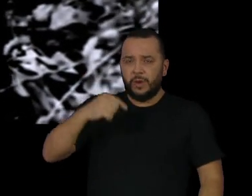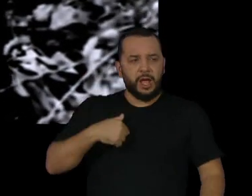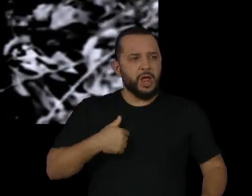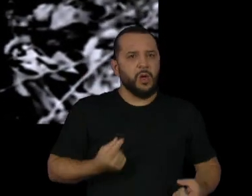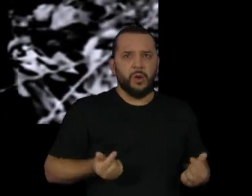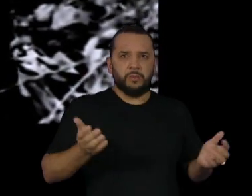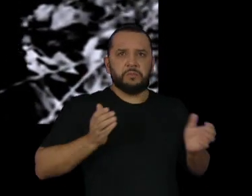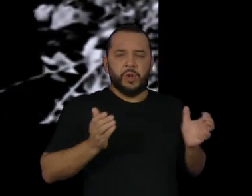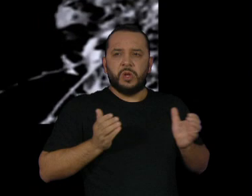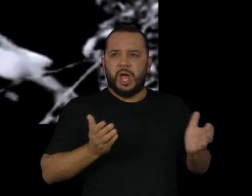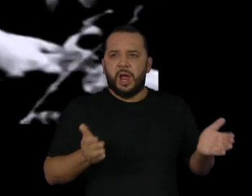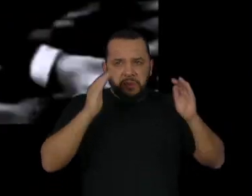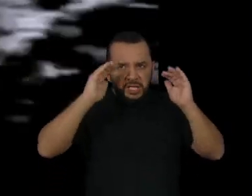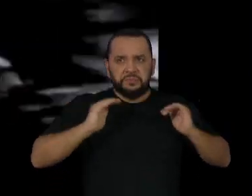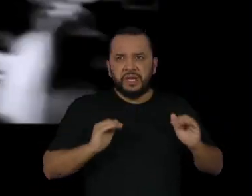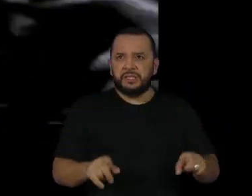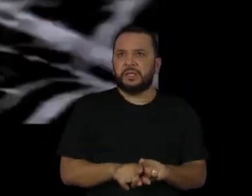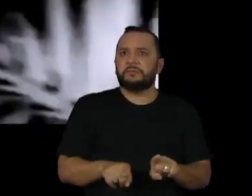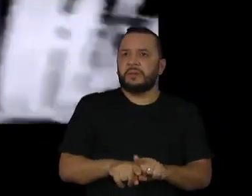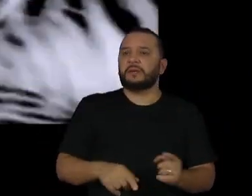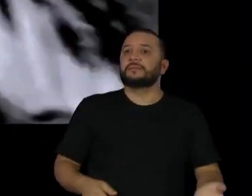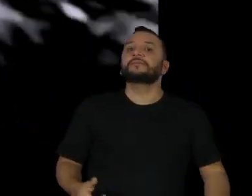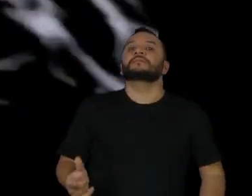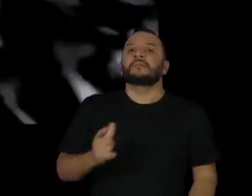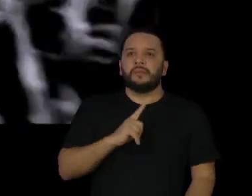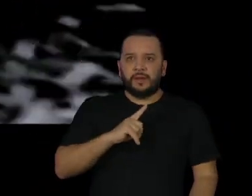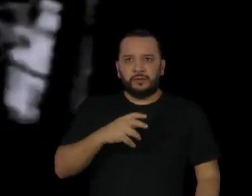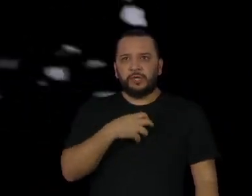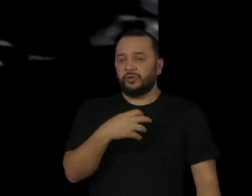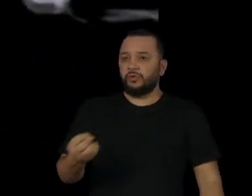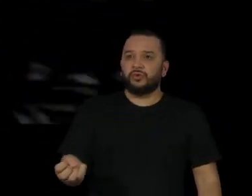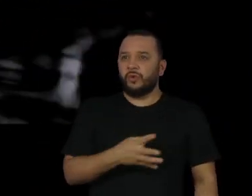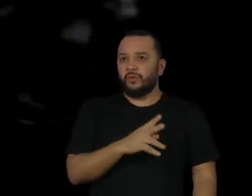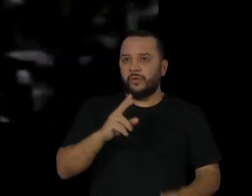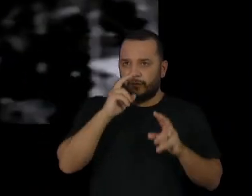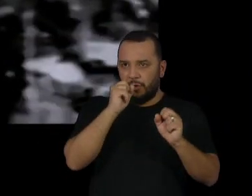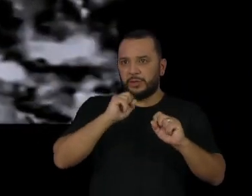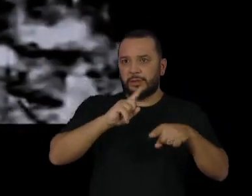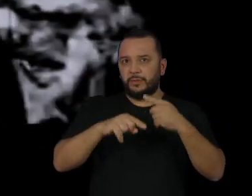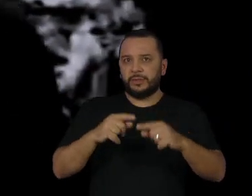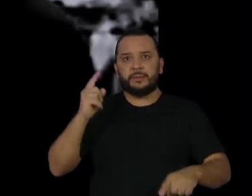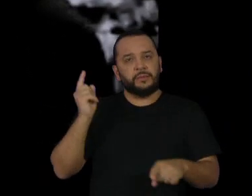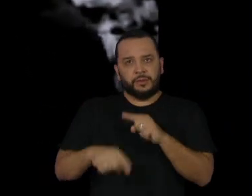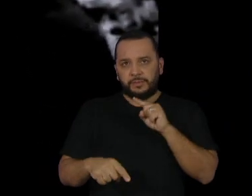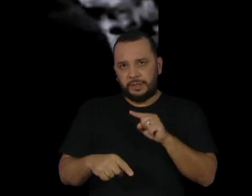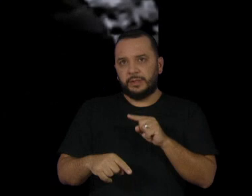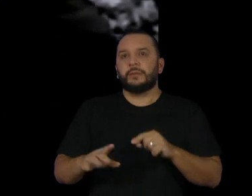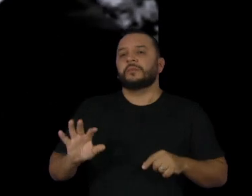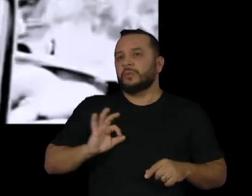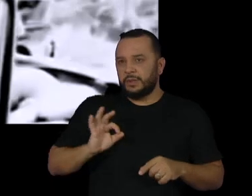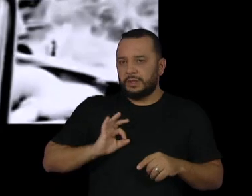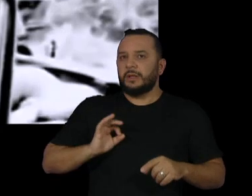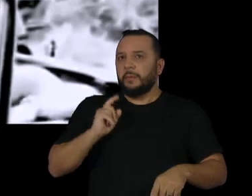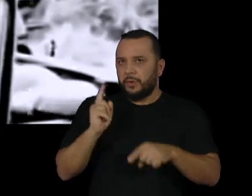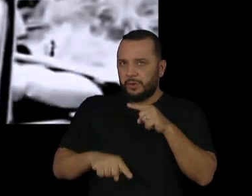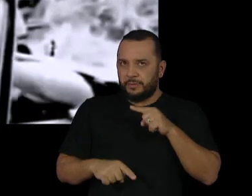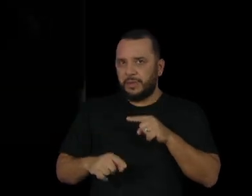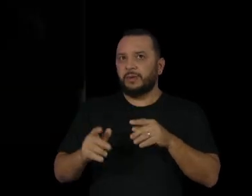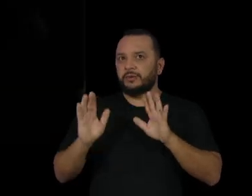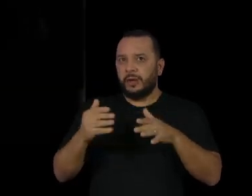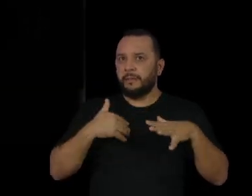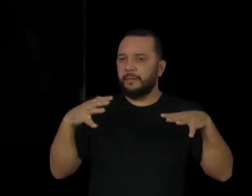maneira, o filme tem uma coisa contemporânea muito forte, que foi proibido. Foi proibido pela polícia, as cópias foram